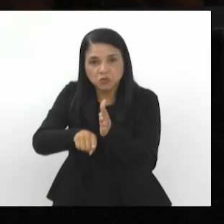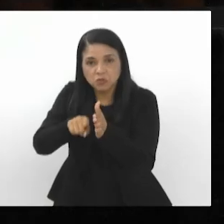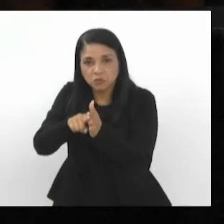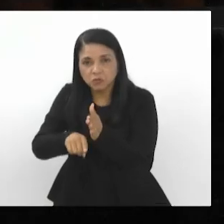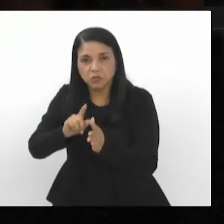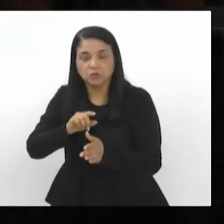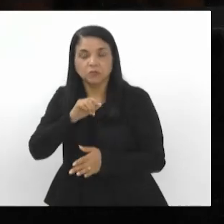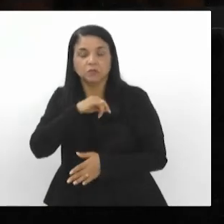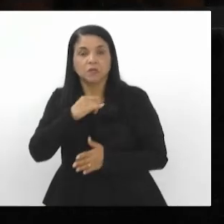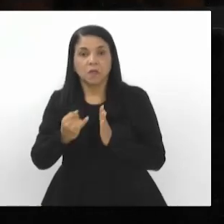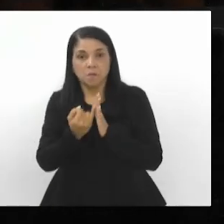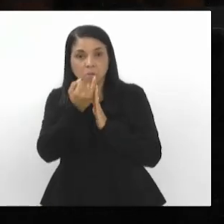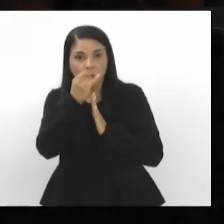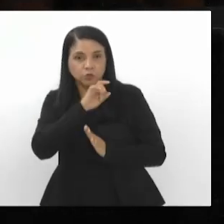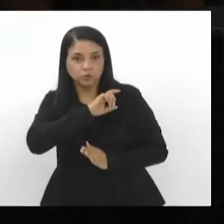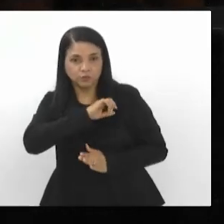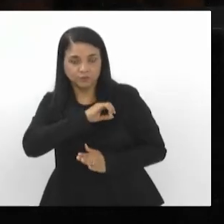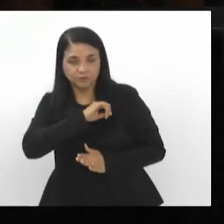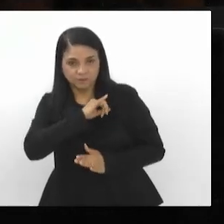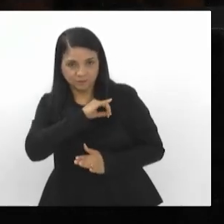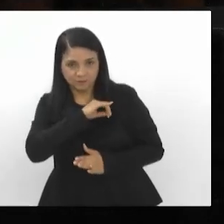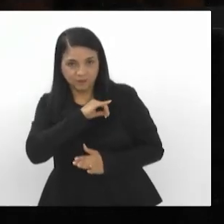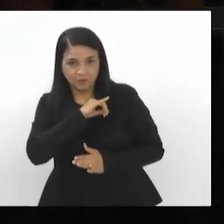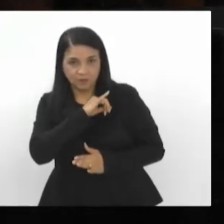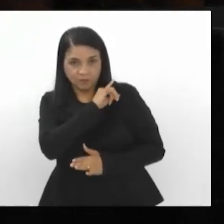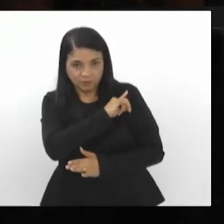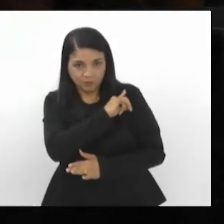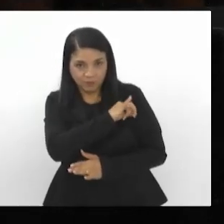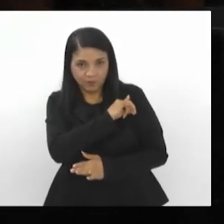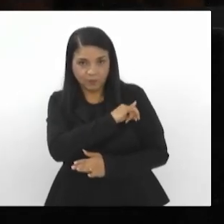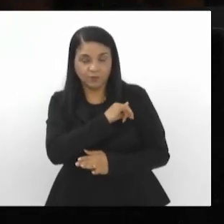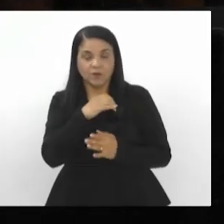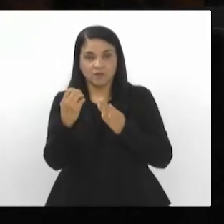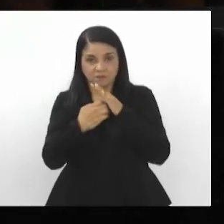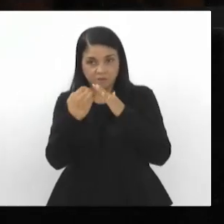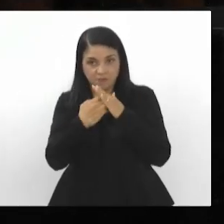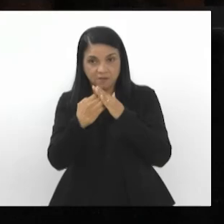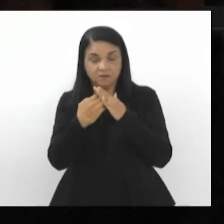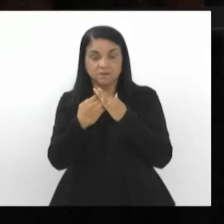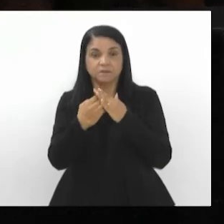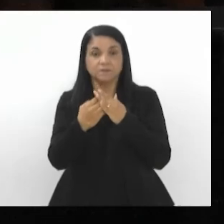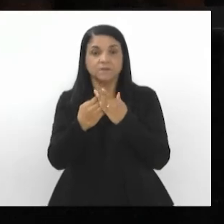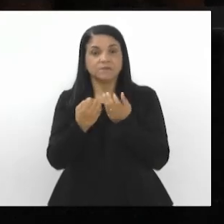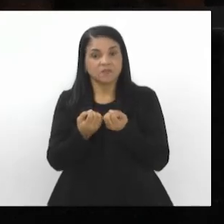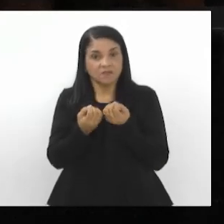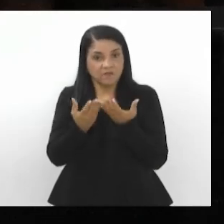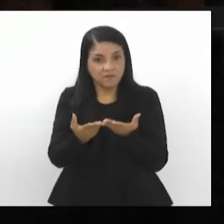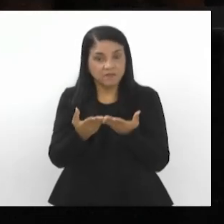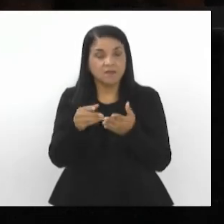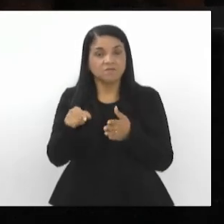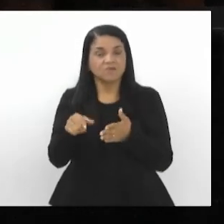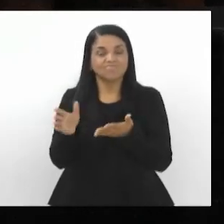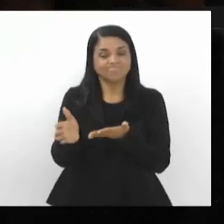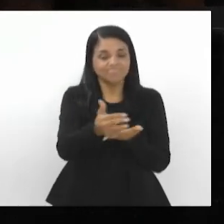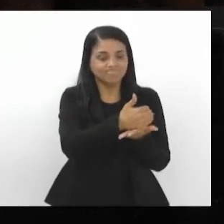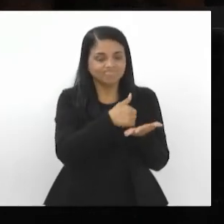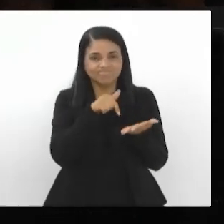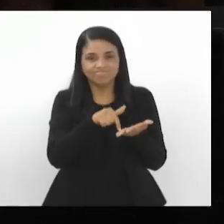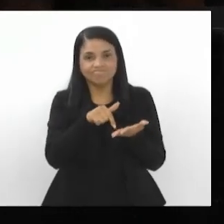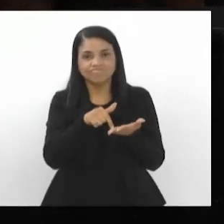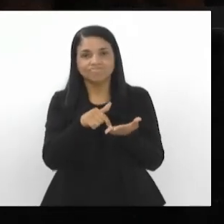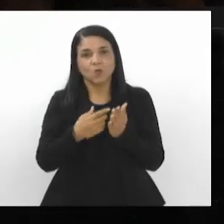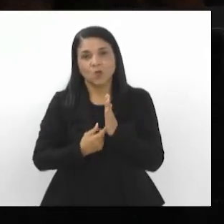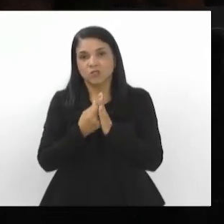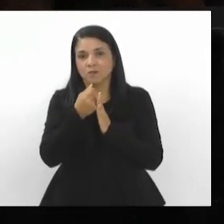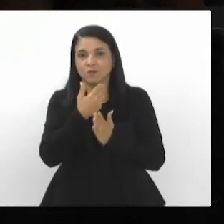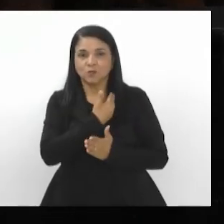está deixando de arrecadar para o orçamento público do Estado. Então,